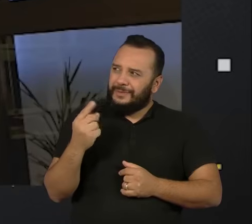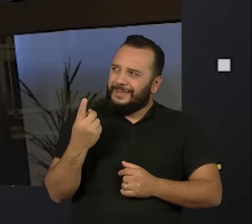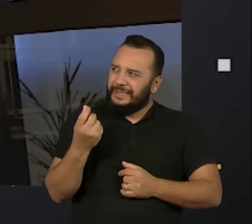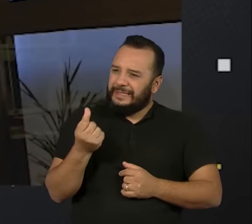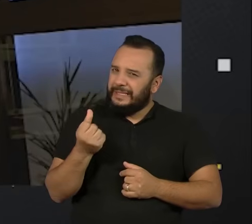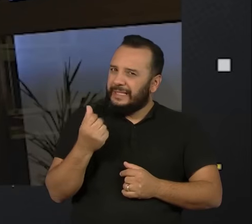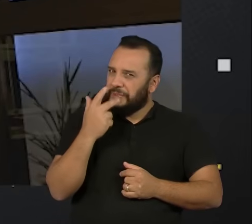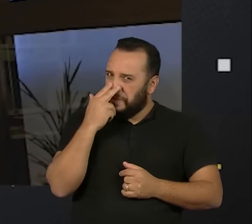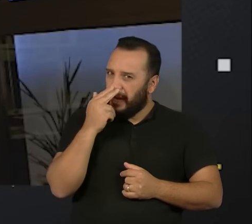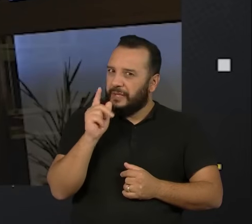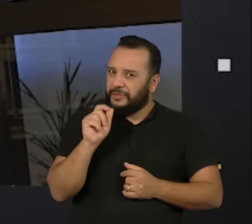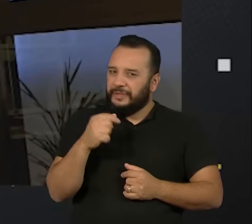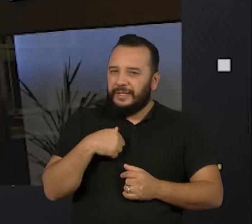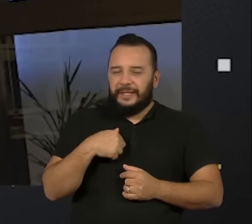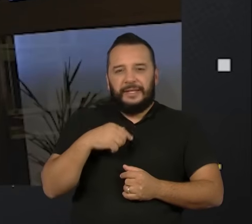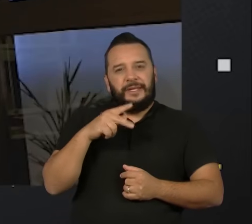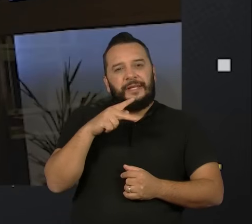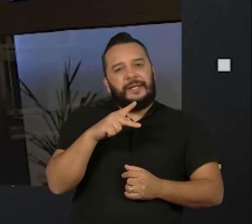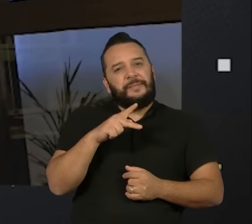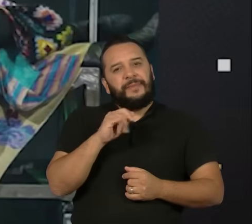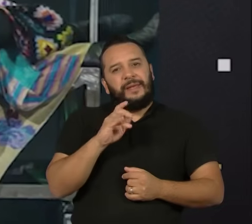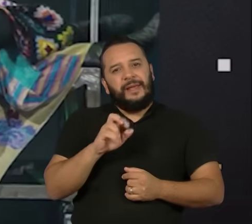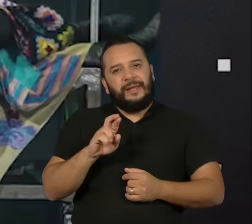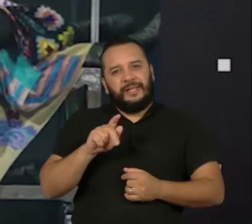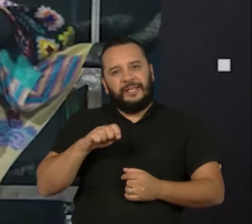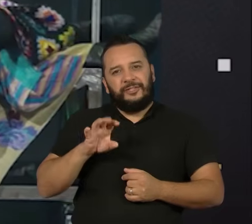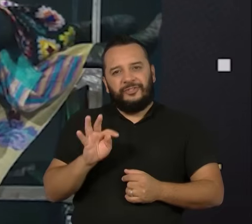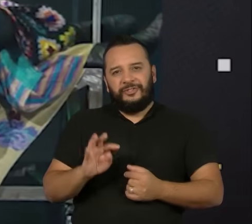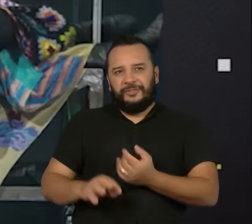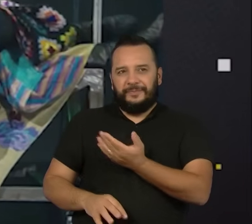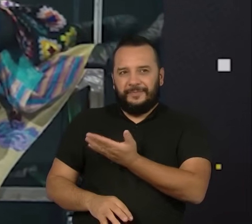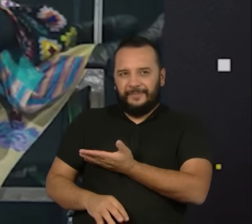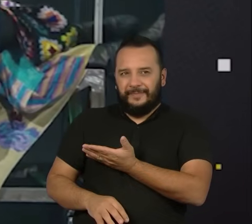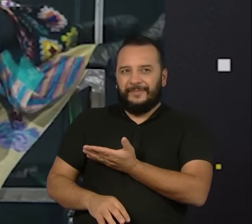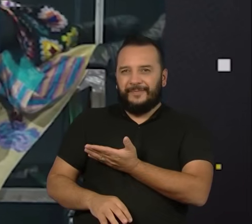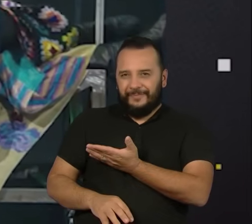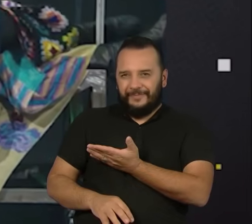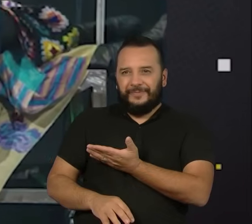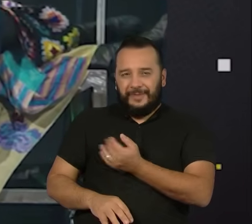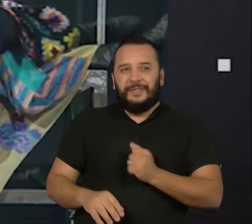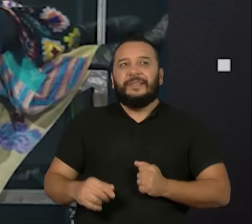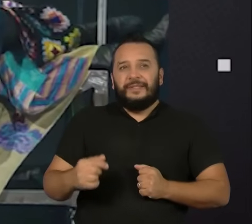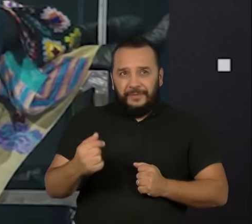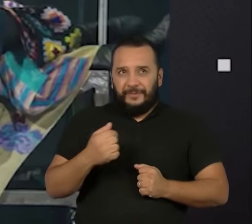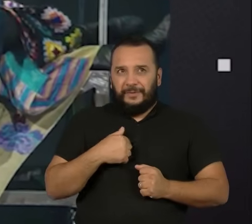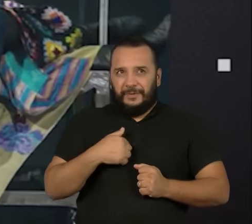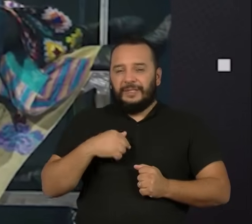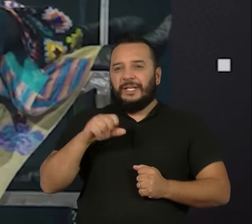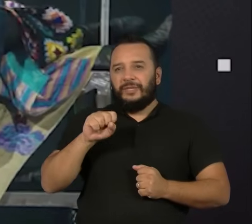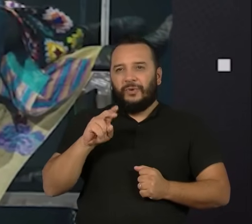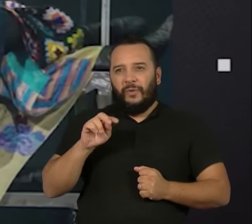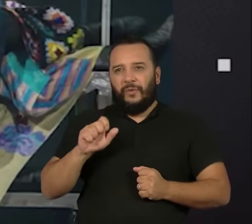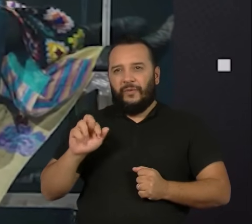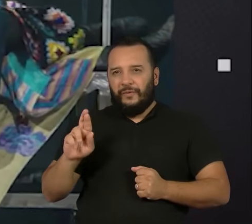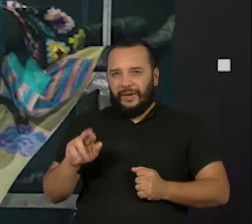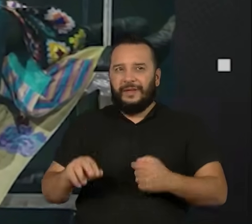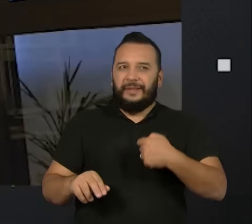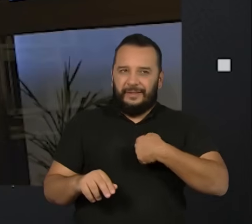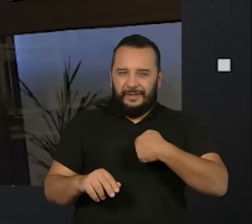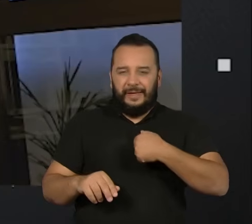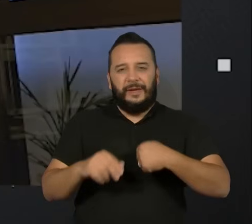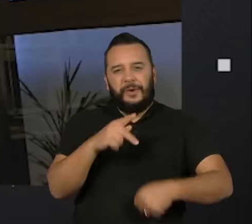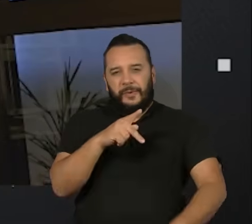não me engano, com Peer Gynt, no SESI. Você fazia Solveig, eu fazia o Peer Gynt, foi nosso encontro nos